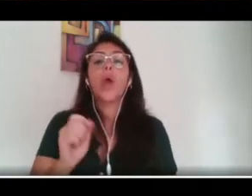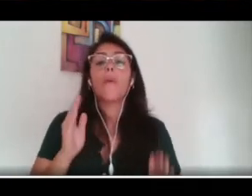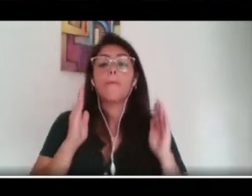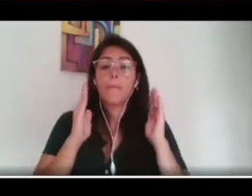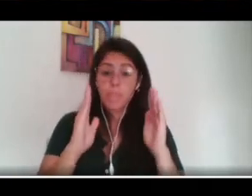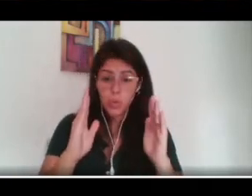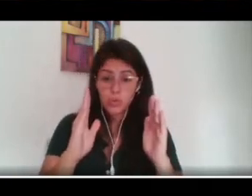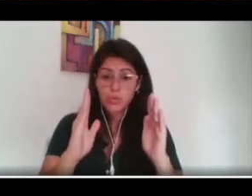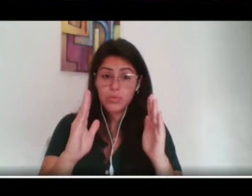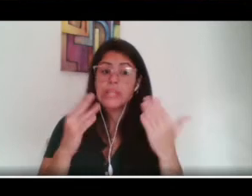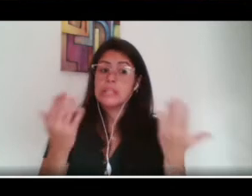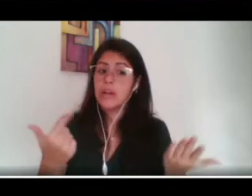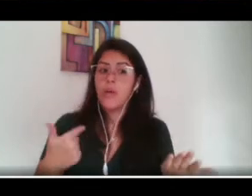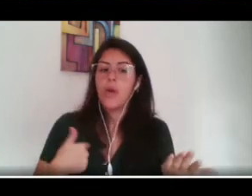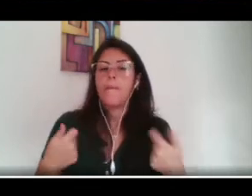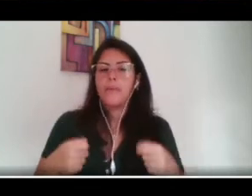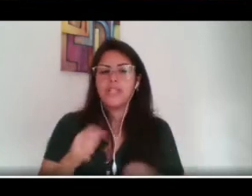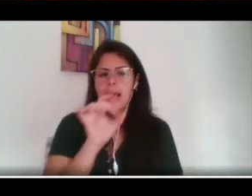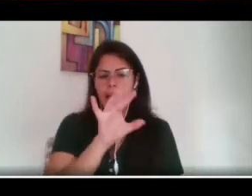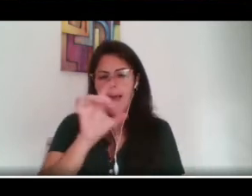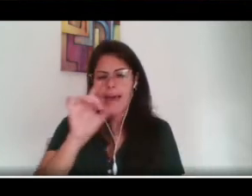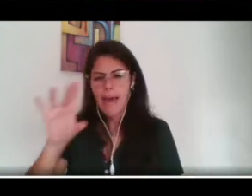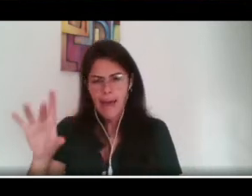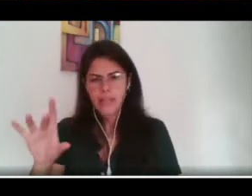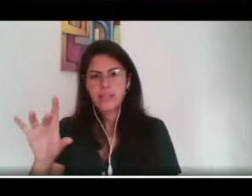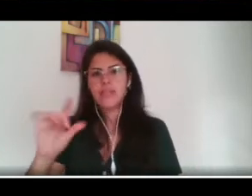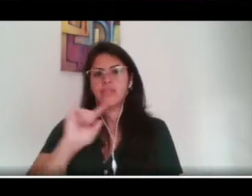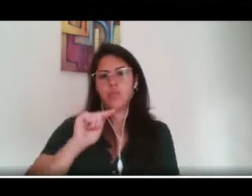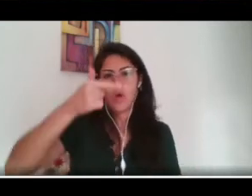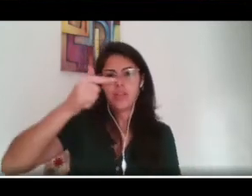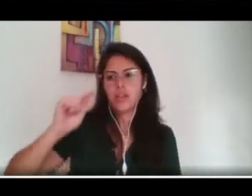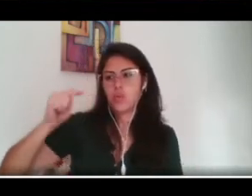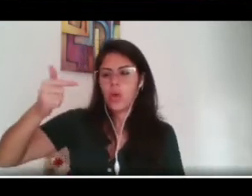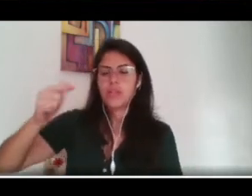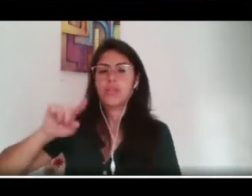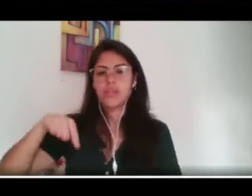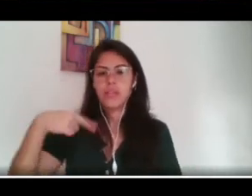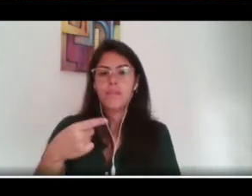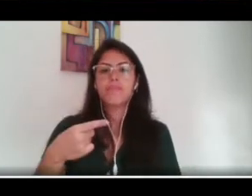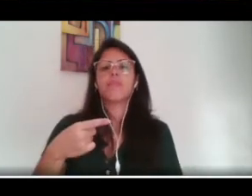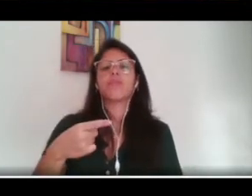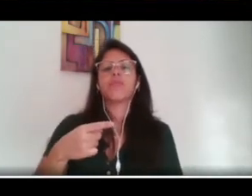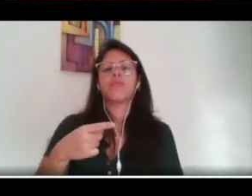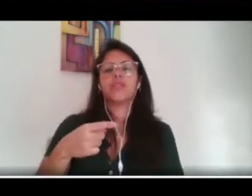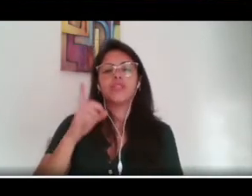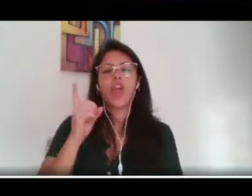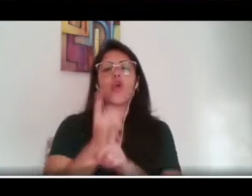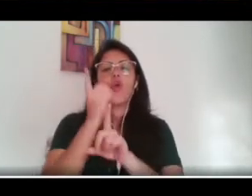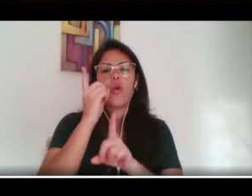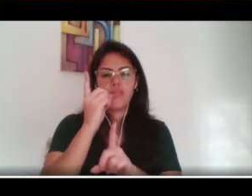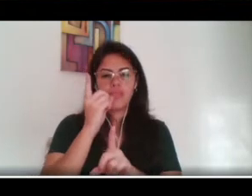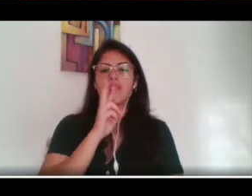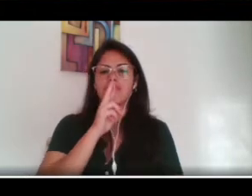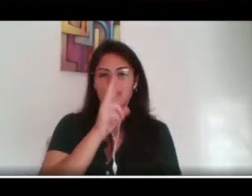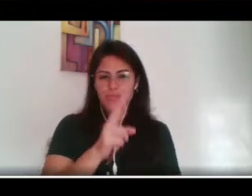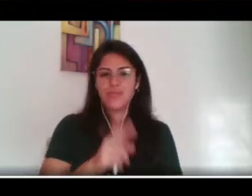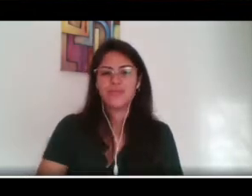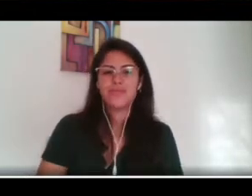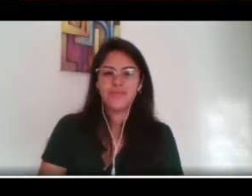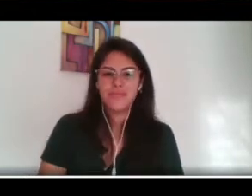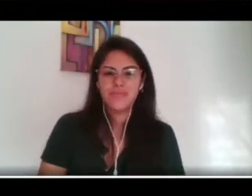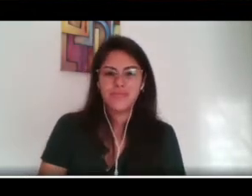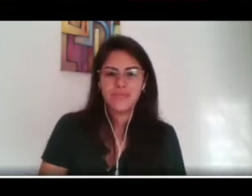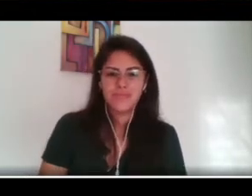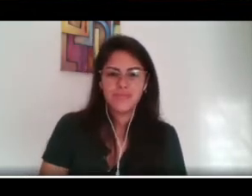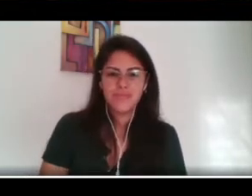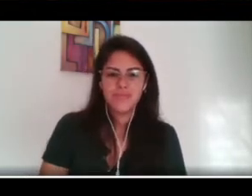e tiro a raiz, né? Então, o módulo de V, né, vai ser uma raiz quadrada, vou fazer uma raiz quadrada bem grandona aqui, né?